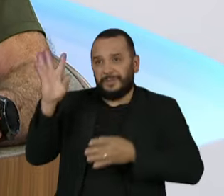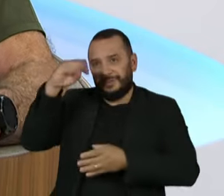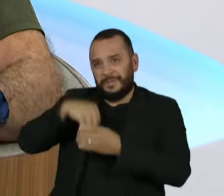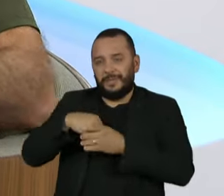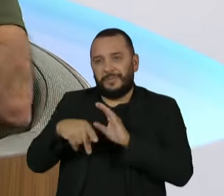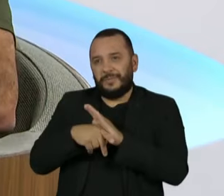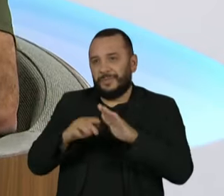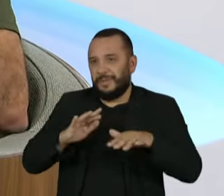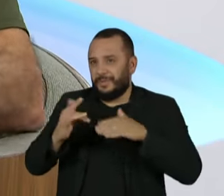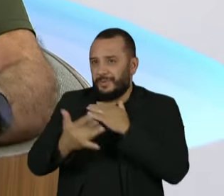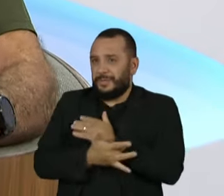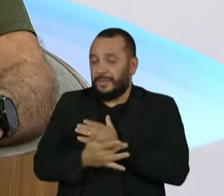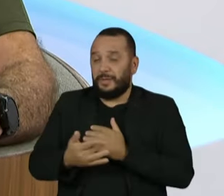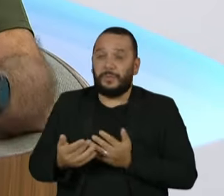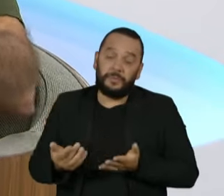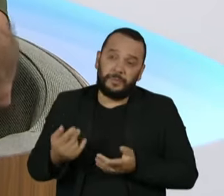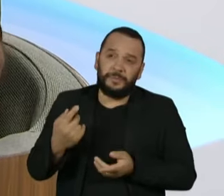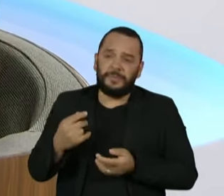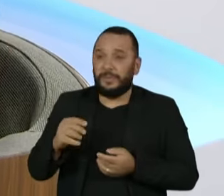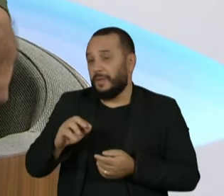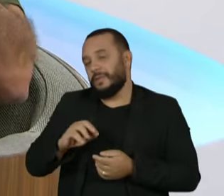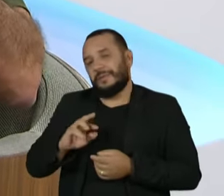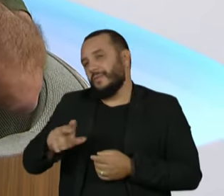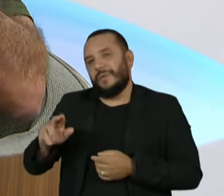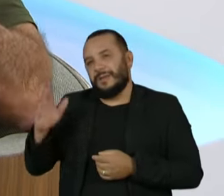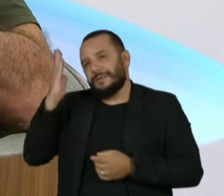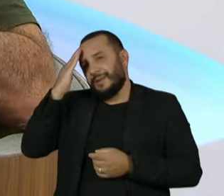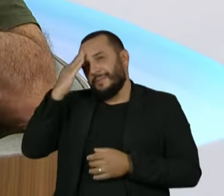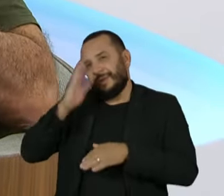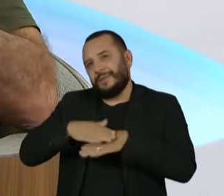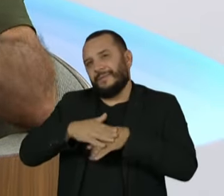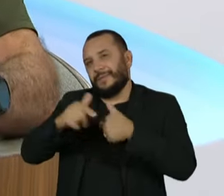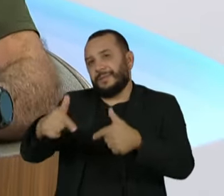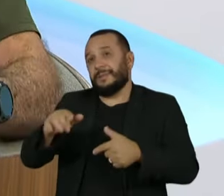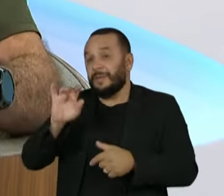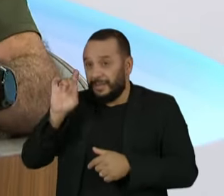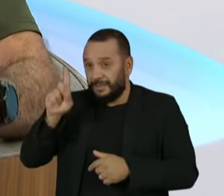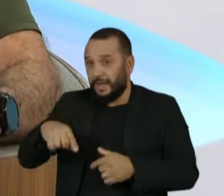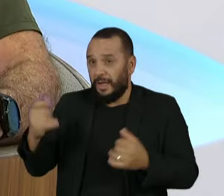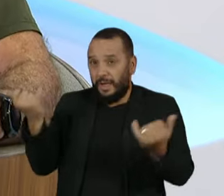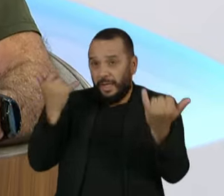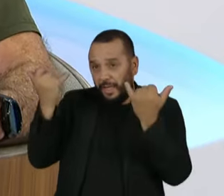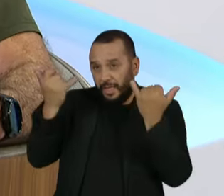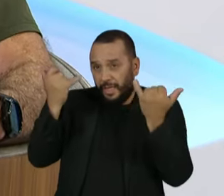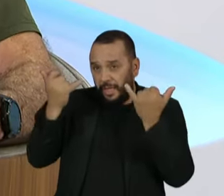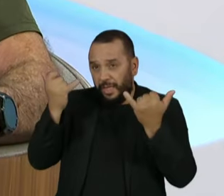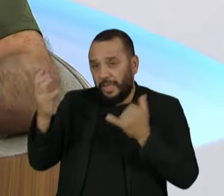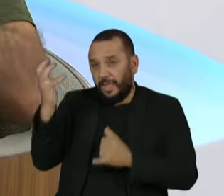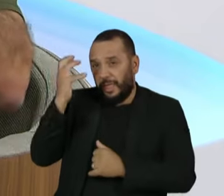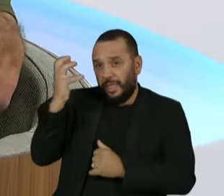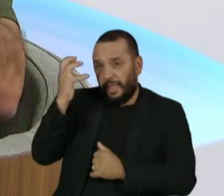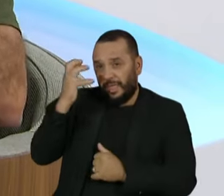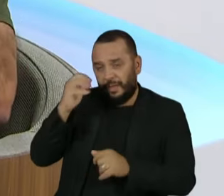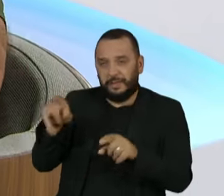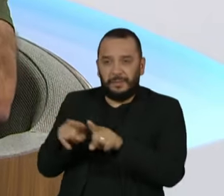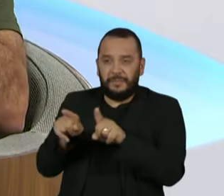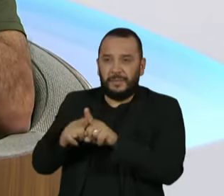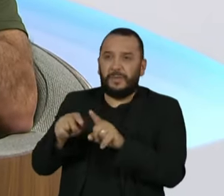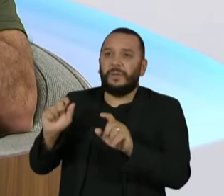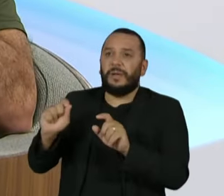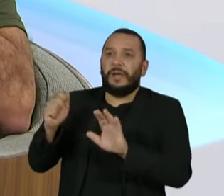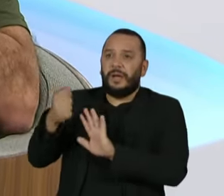não para saber fazer mas para saber o que é que elas estão sujeitas o que que é um algoritmo de recomendação como é que